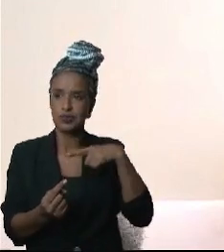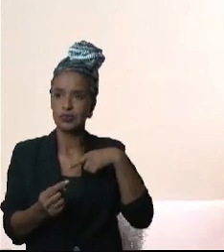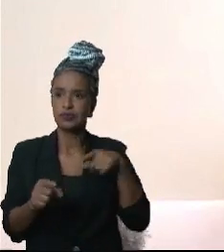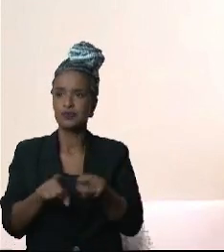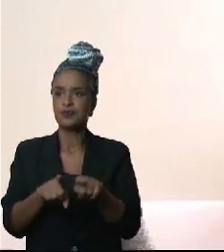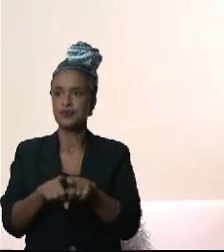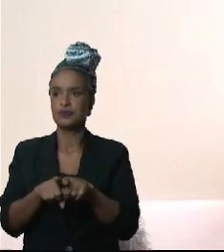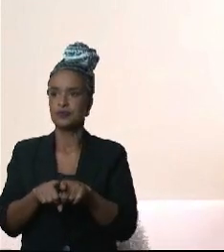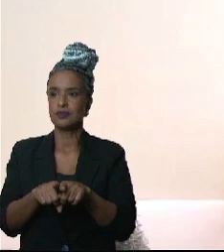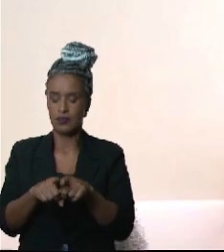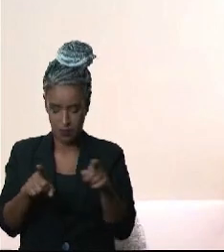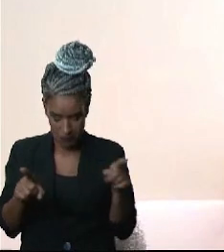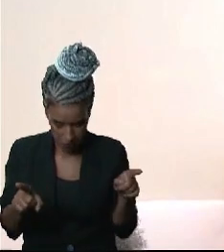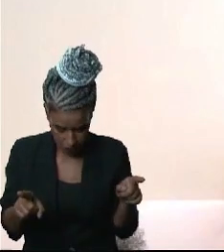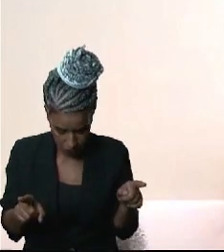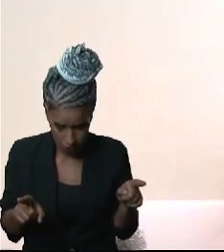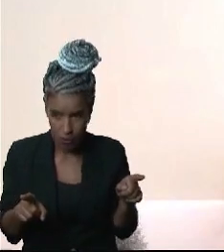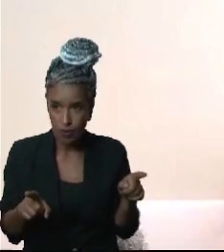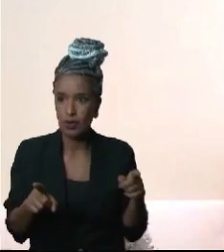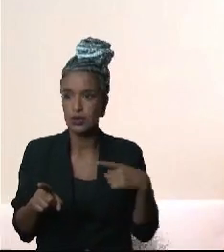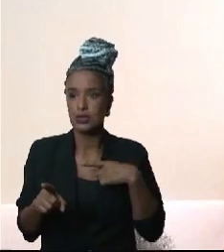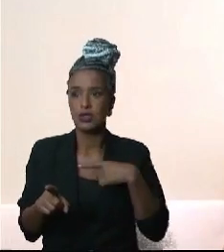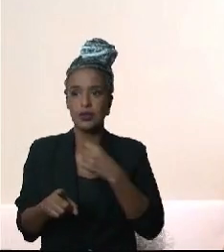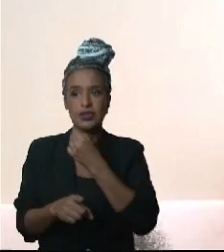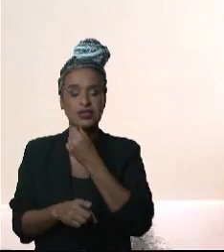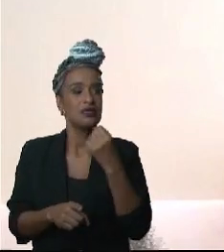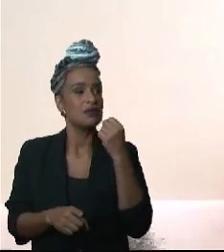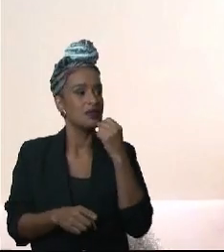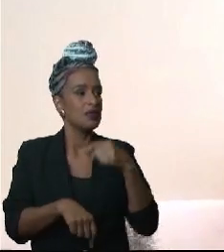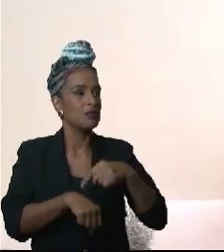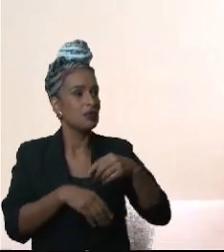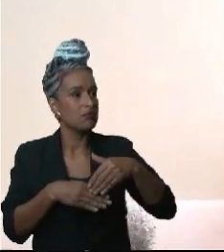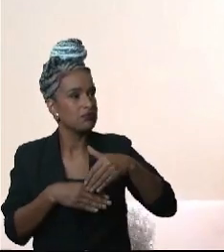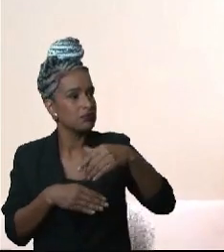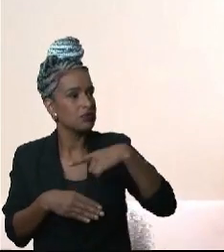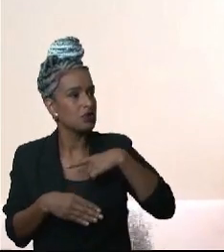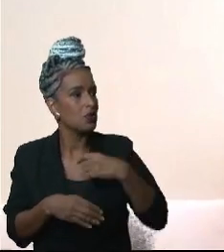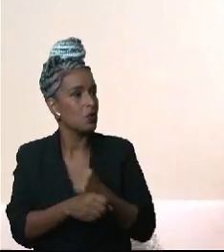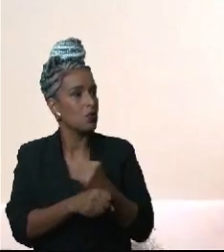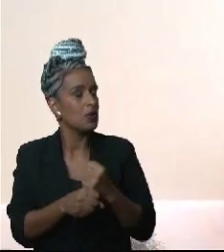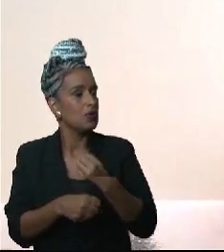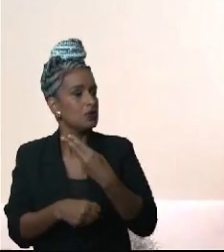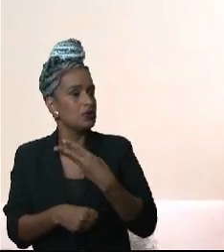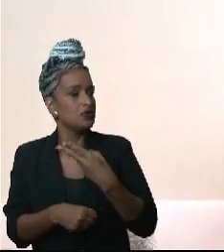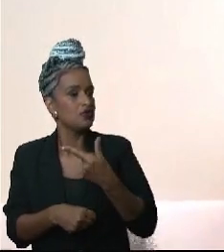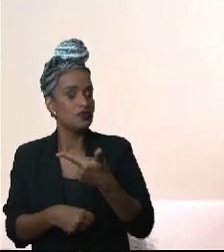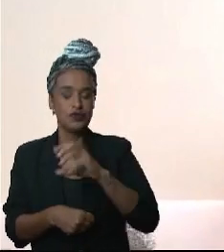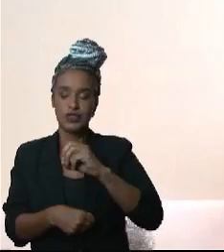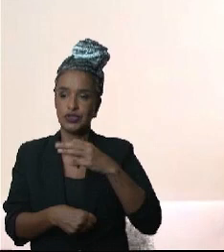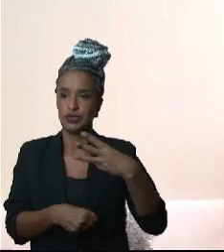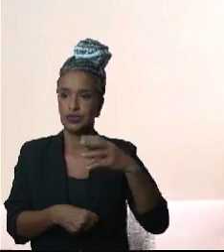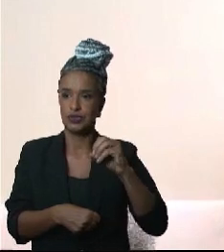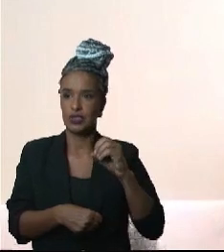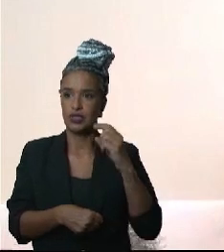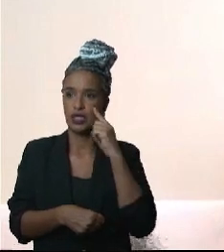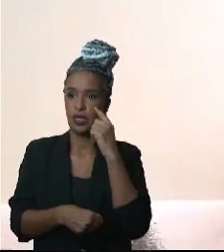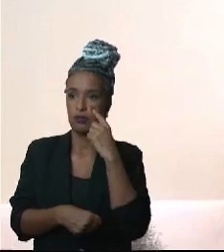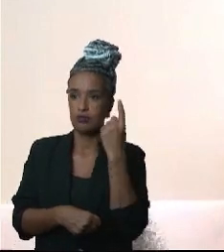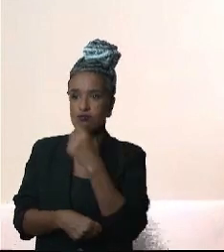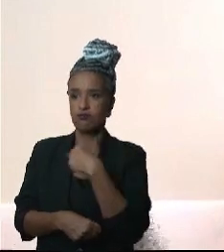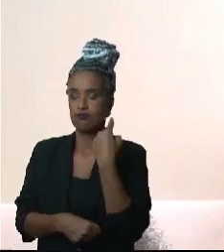Sustentável de setembro próximo dê impulso a essa Agenda 2030. Nós também pensamos